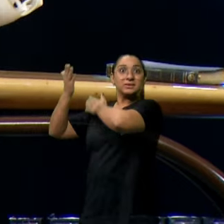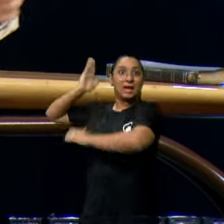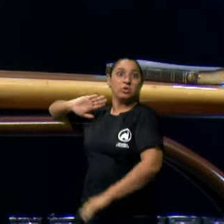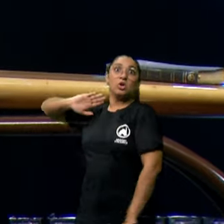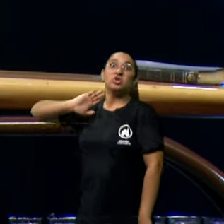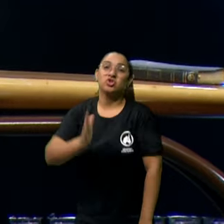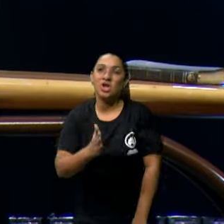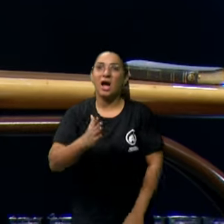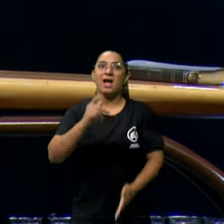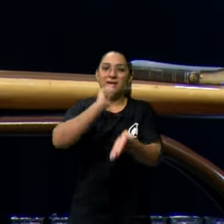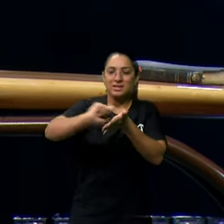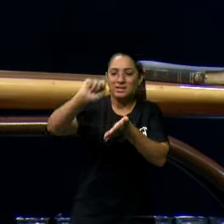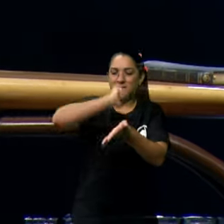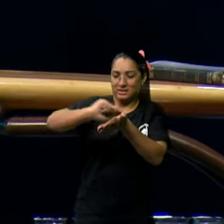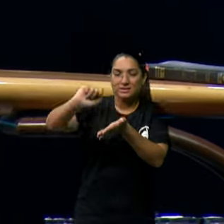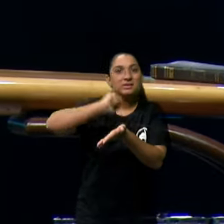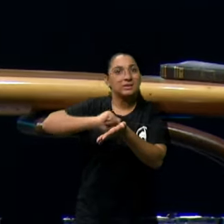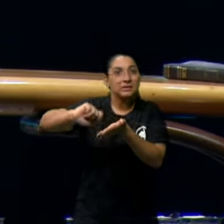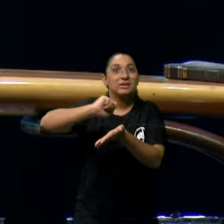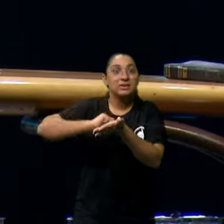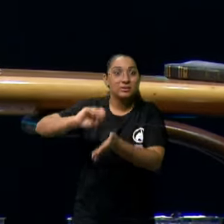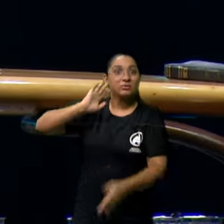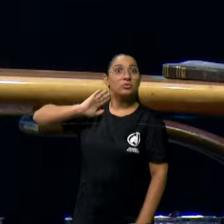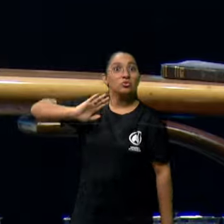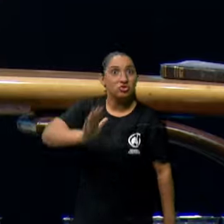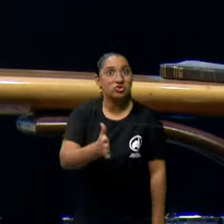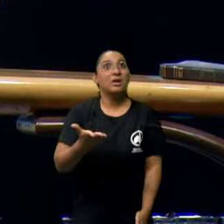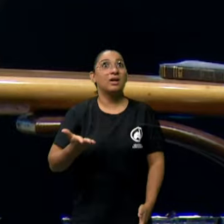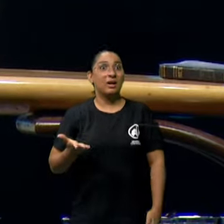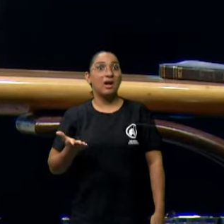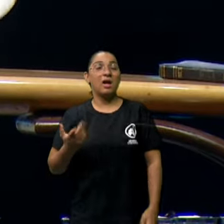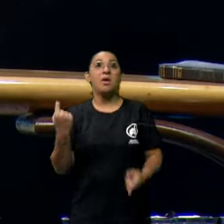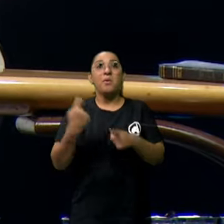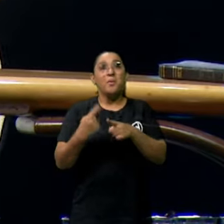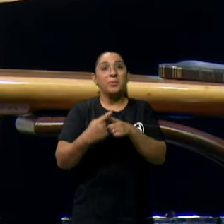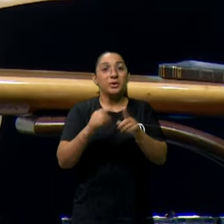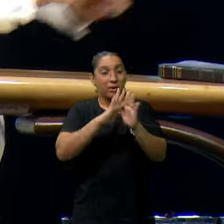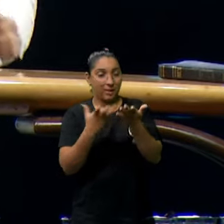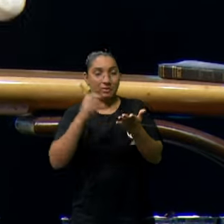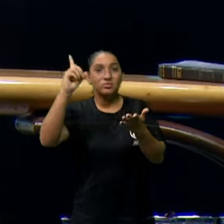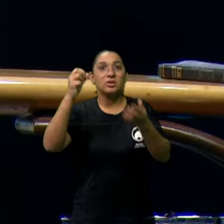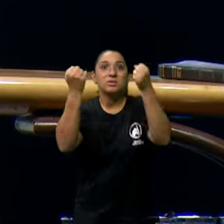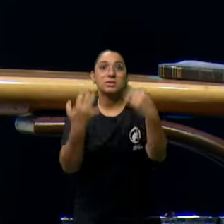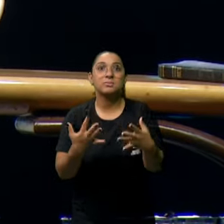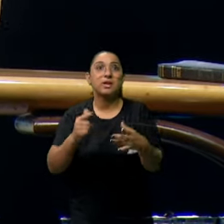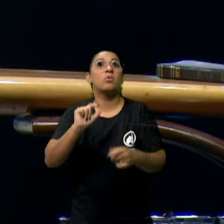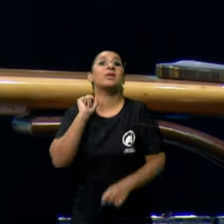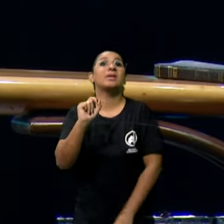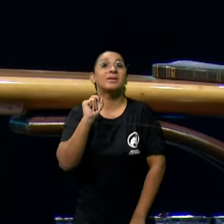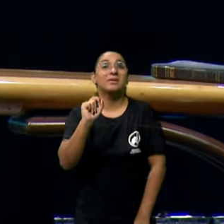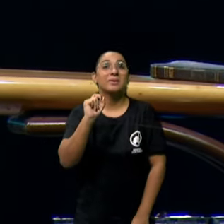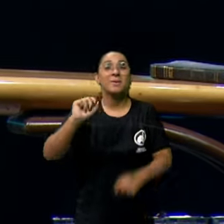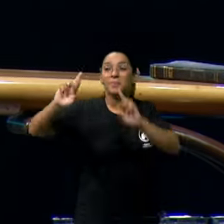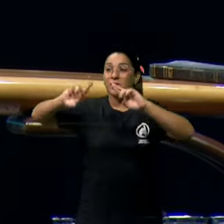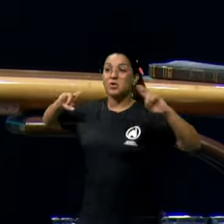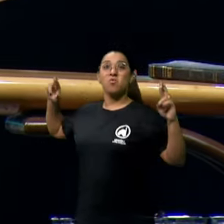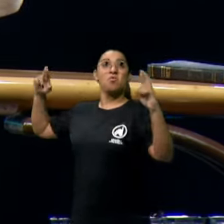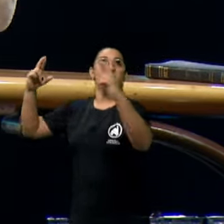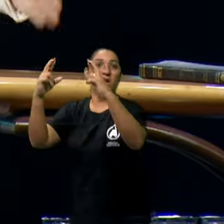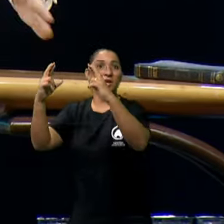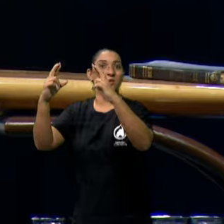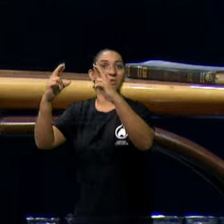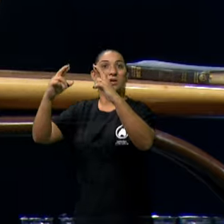um plano para o Brasil deu de fato ainda tem porque a Bíblia diz que o senhor ele era ele é e ele será não